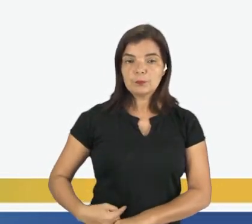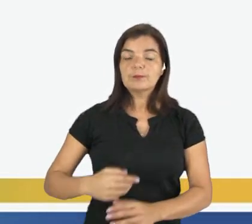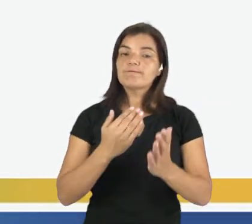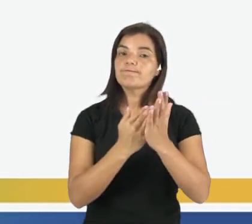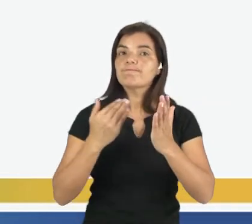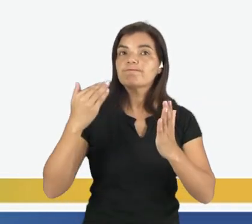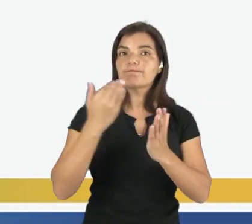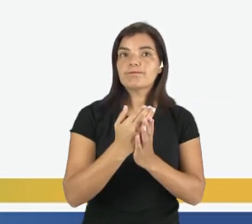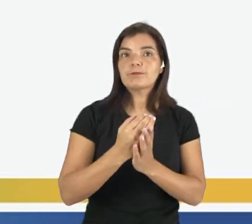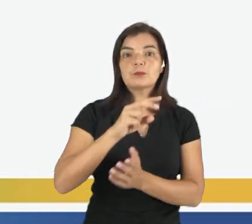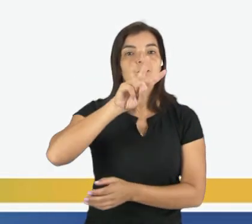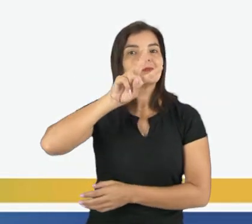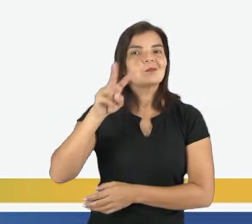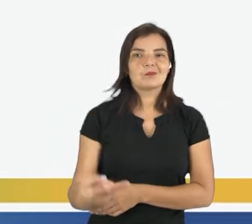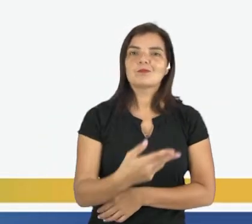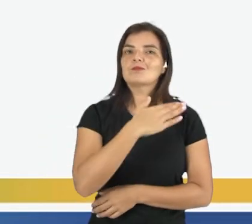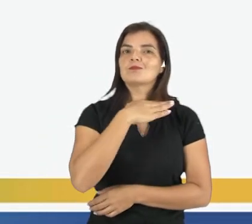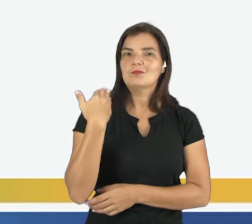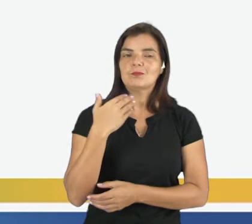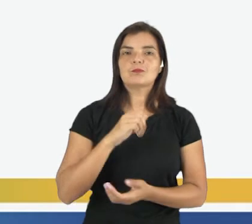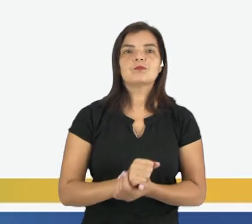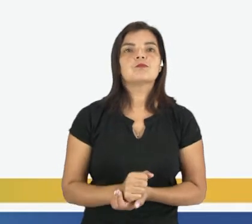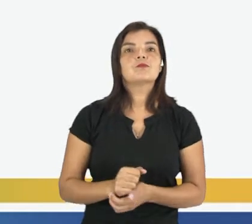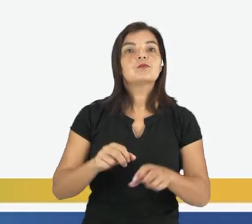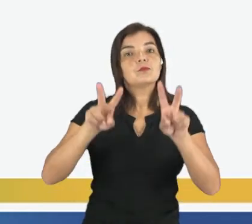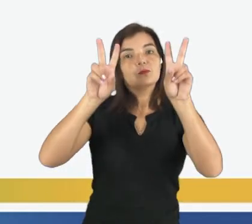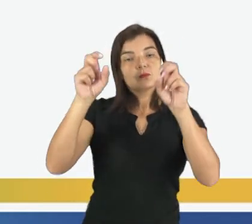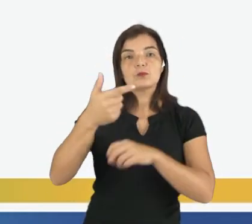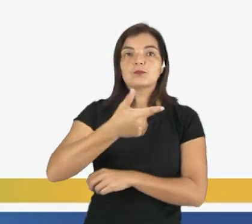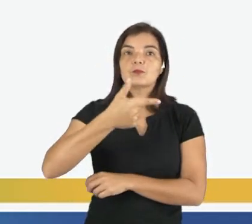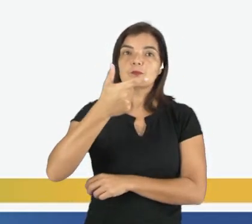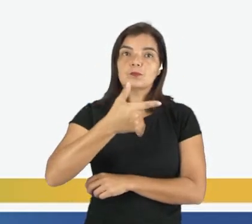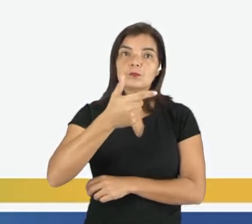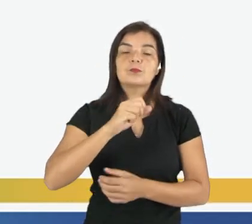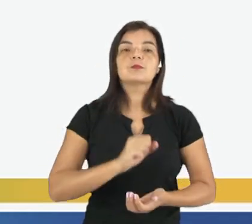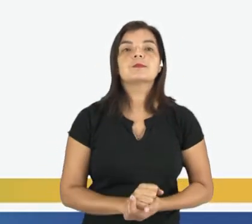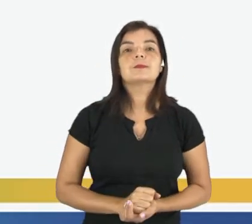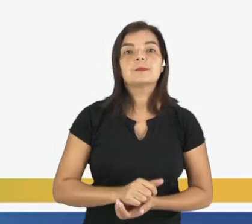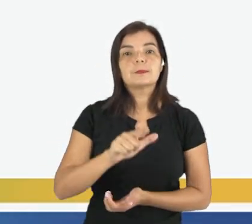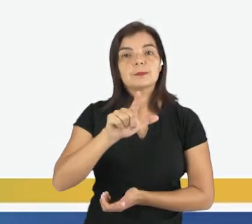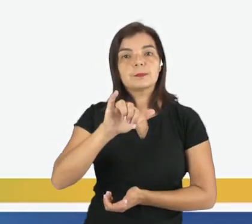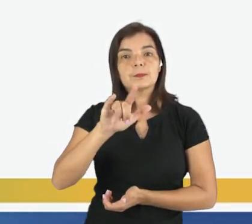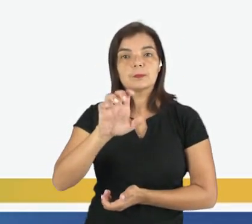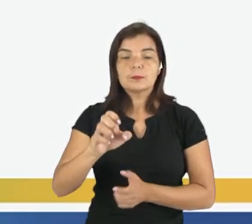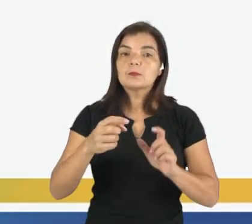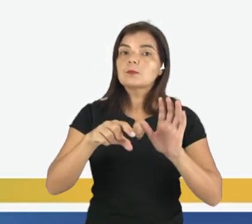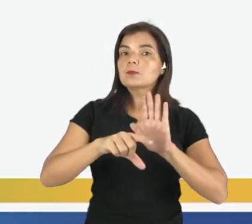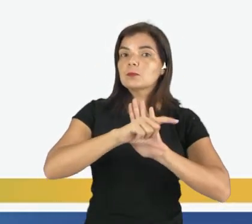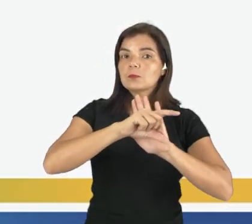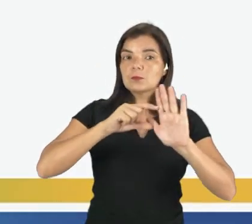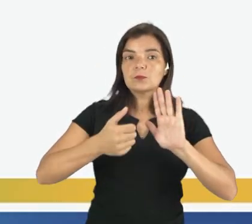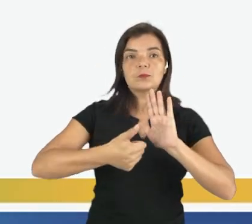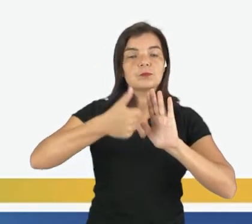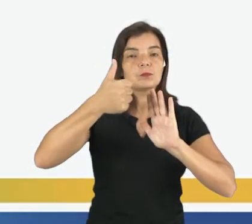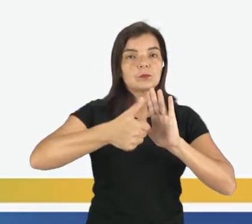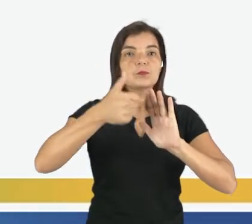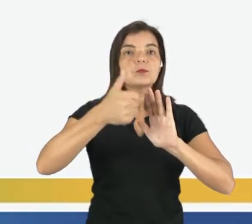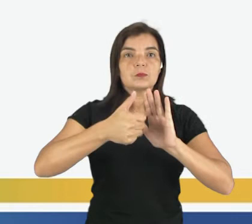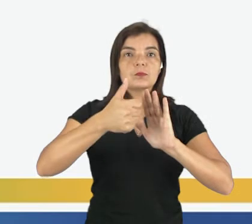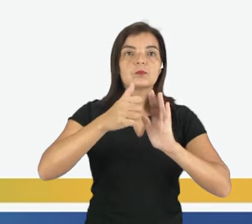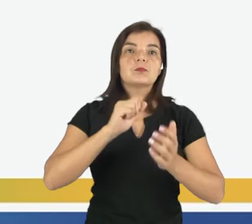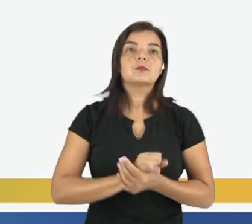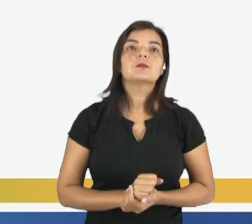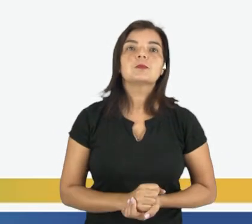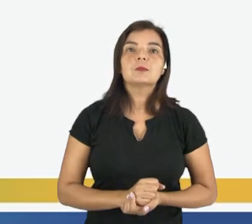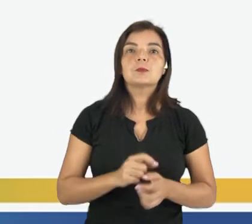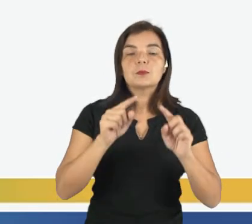mortos. Esse é o título, né? Aí tem o subtítulo, que a gente vê logo abaixo, e a lead, que seria essa primeira parte aí, que a gente vê